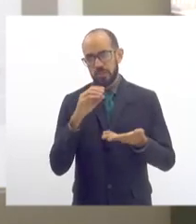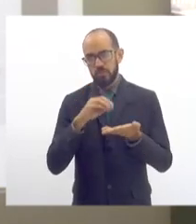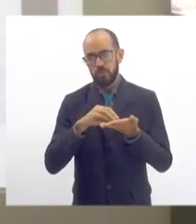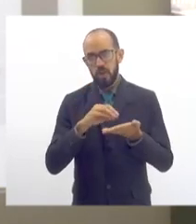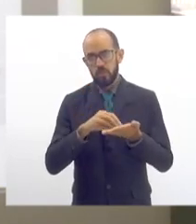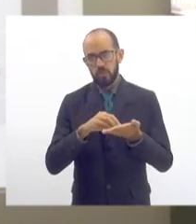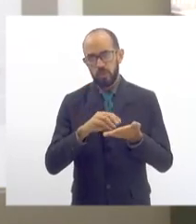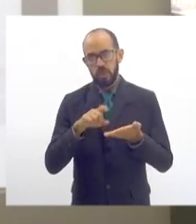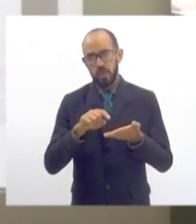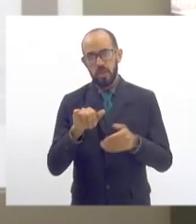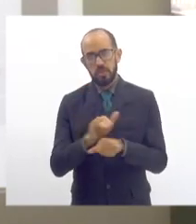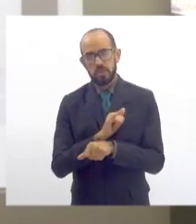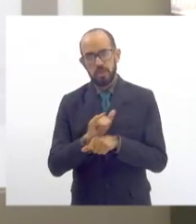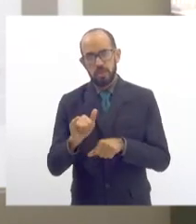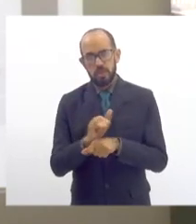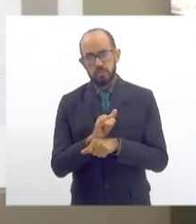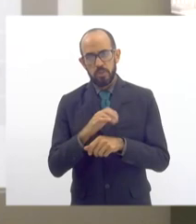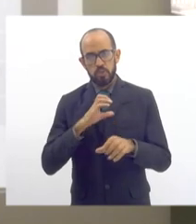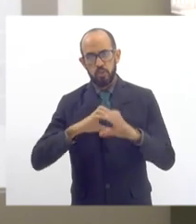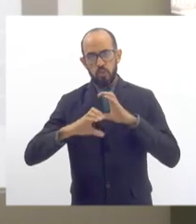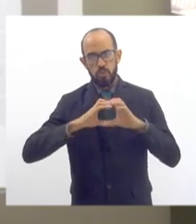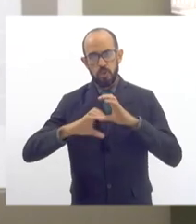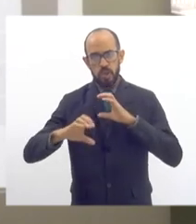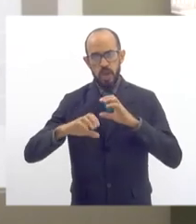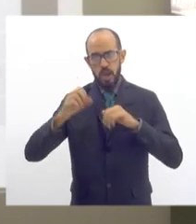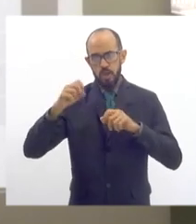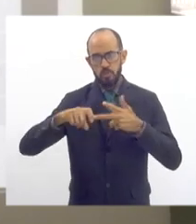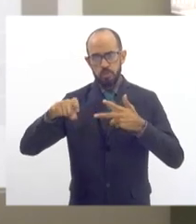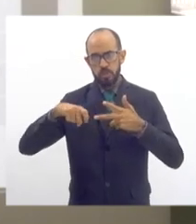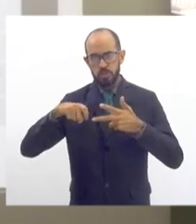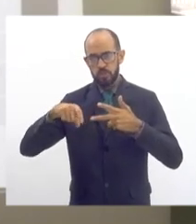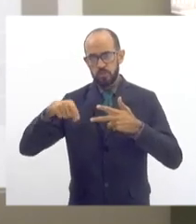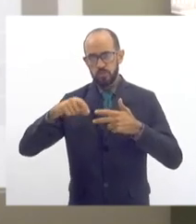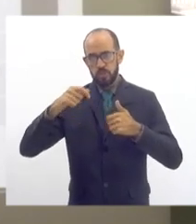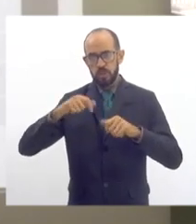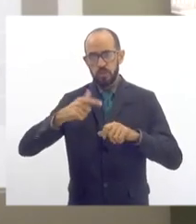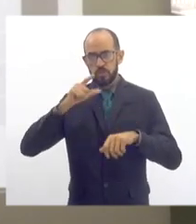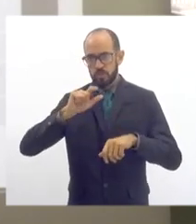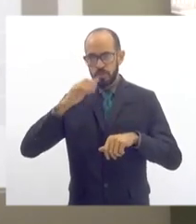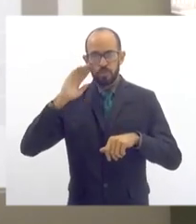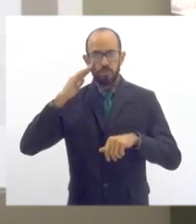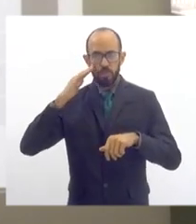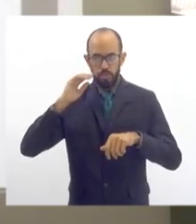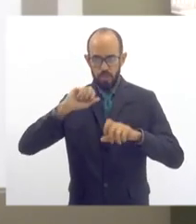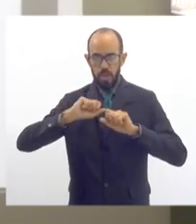de conversar com o Poder Executivo para a gente chegar numa forma bem interessante para a gente.